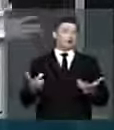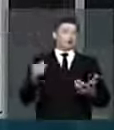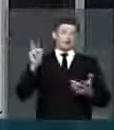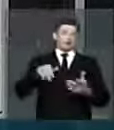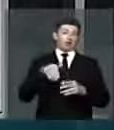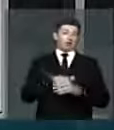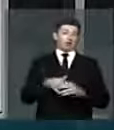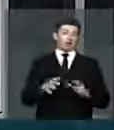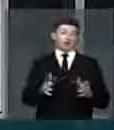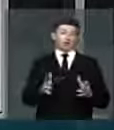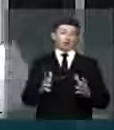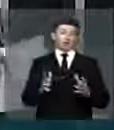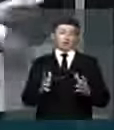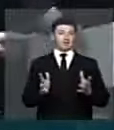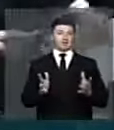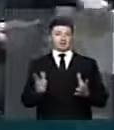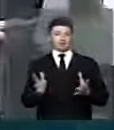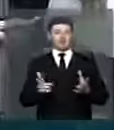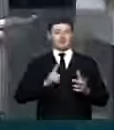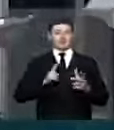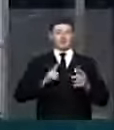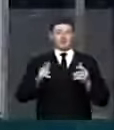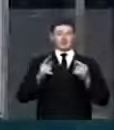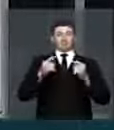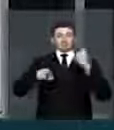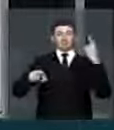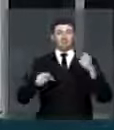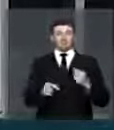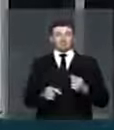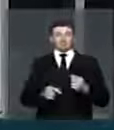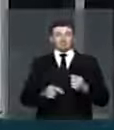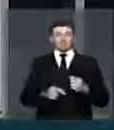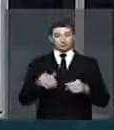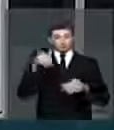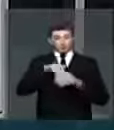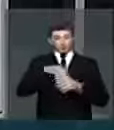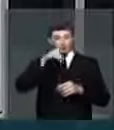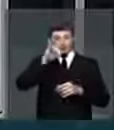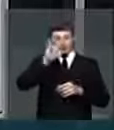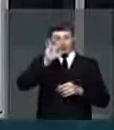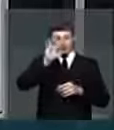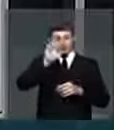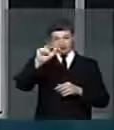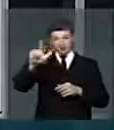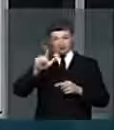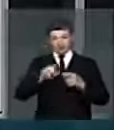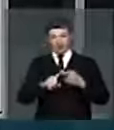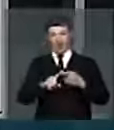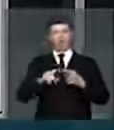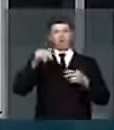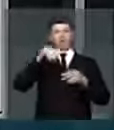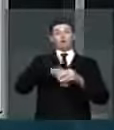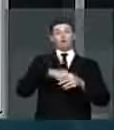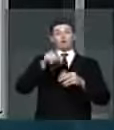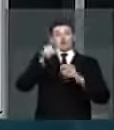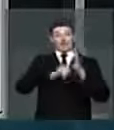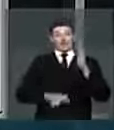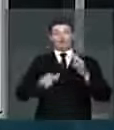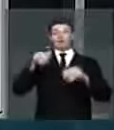voto que traz uma distorção. O voto distrital e voto em lista elimina essa